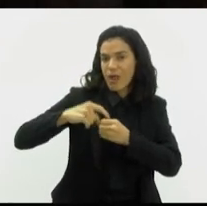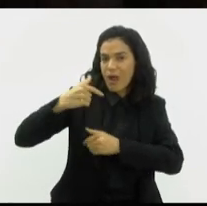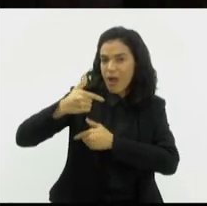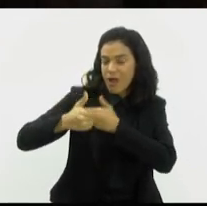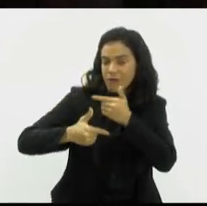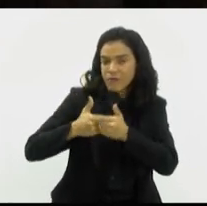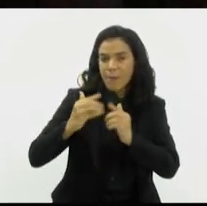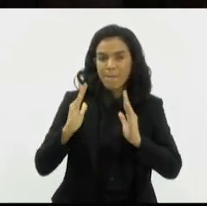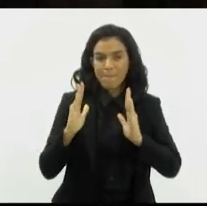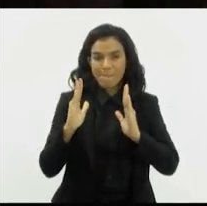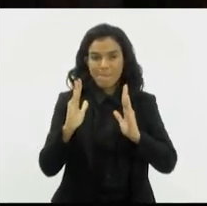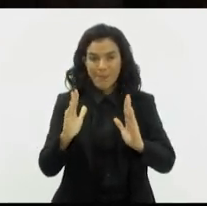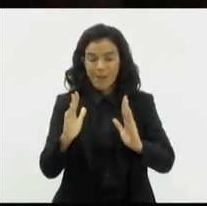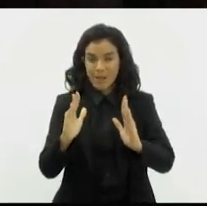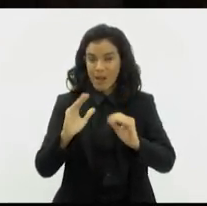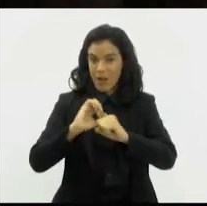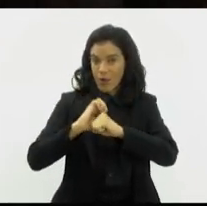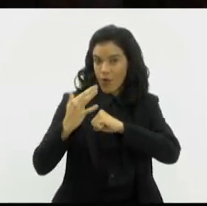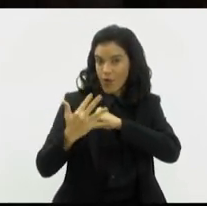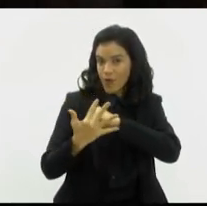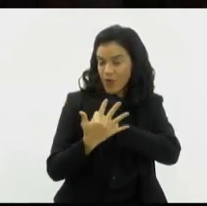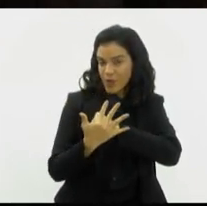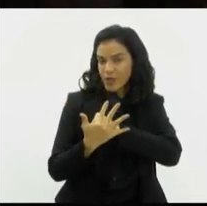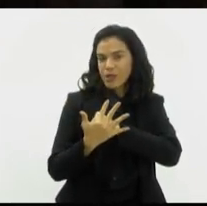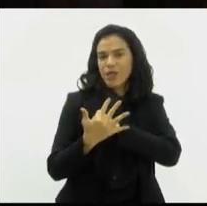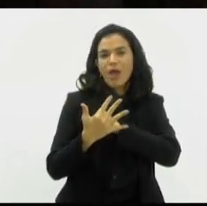naquele período pós-Covid, que a Covid já tinha ido